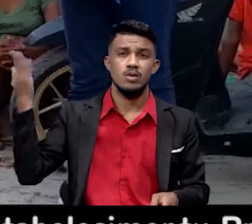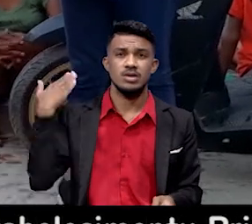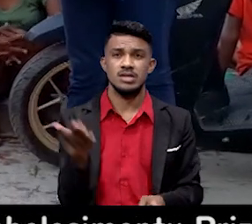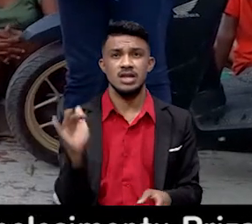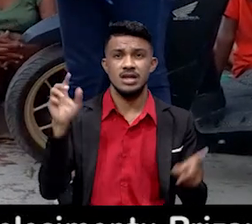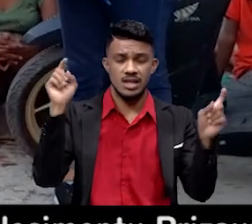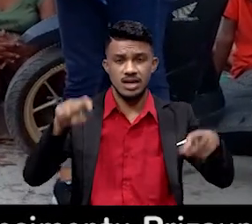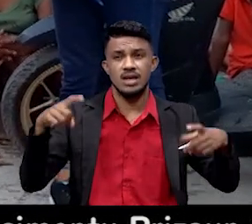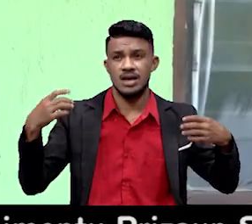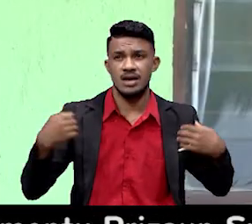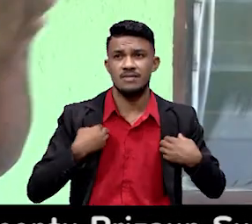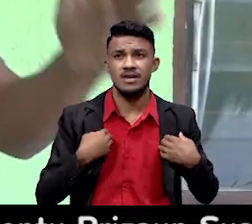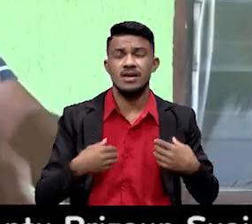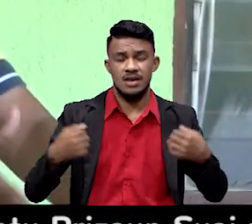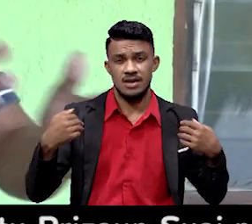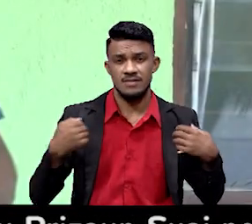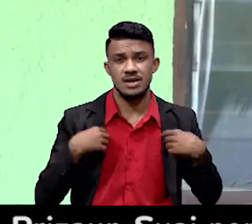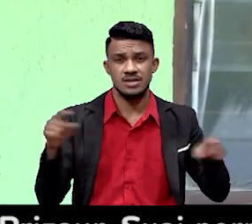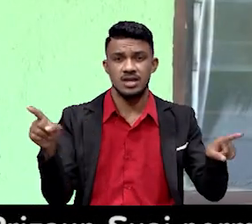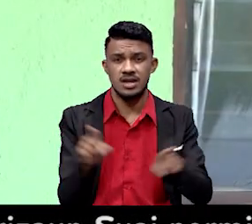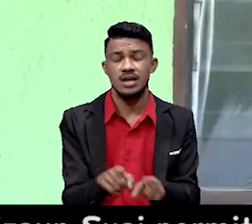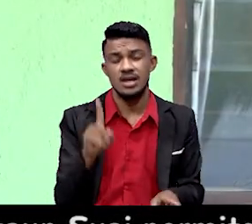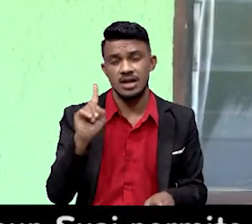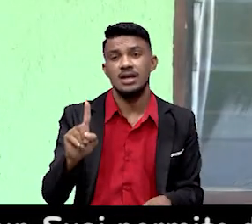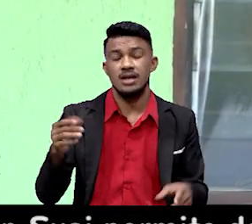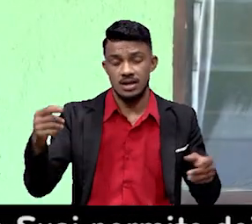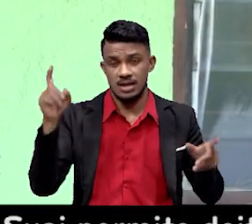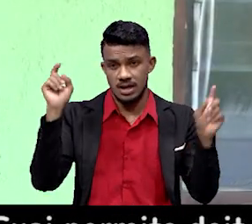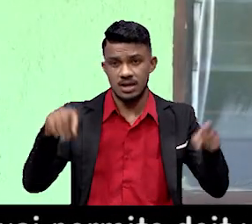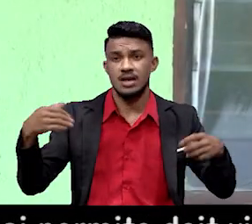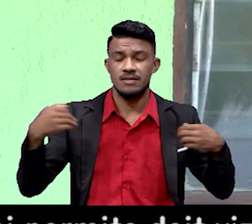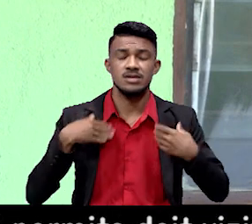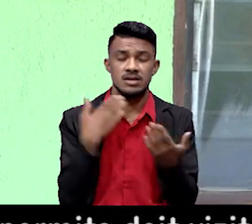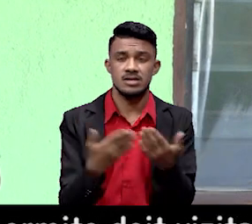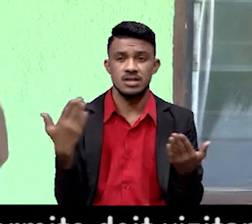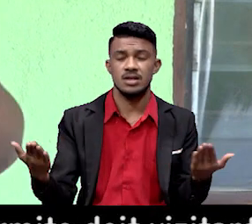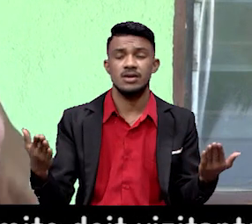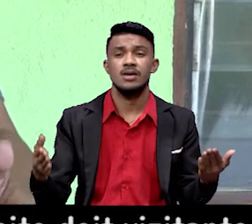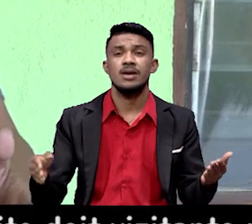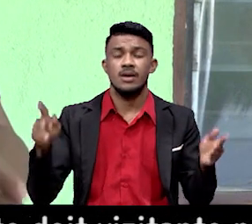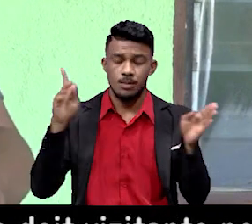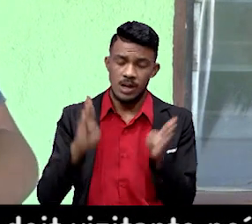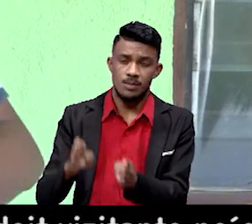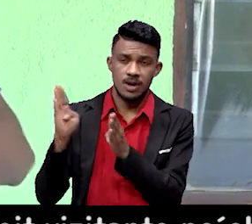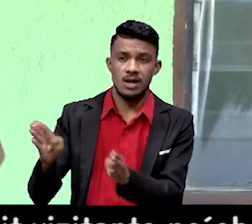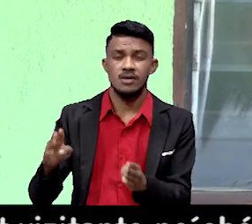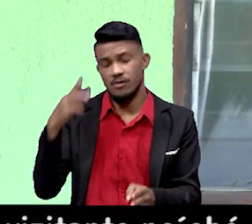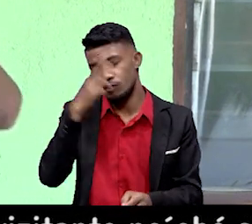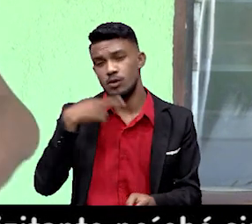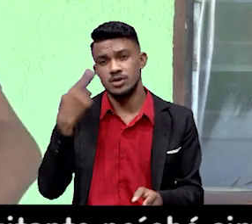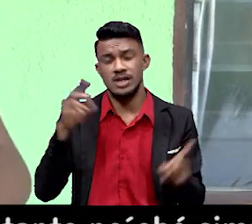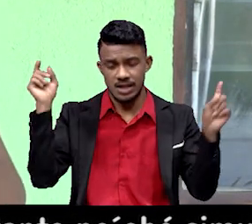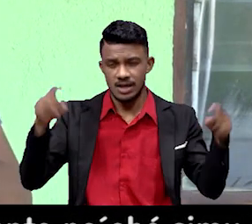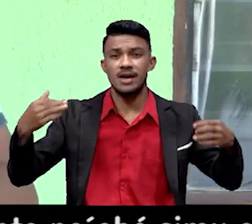linha con necessidade akontese ansane ida ne tem que ser ia ona sasan ida ne tem que ser preparado na force tem que ser ia ona.